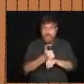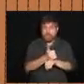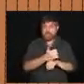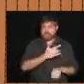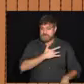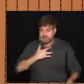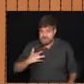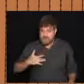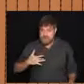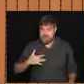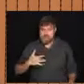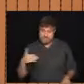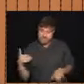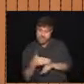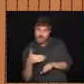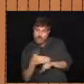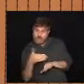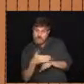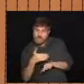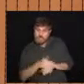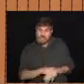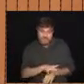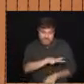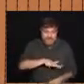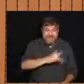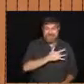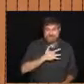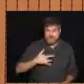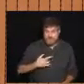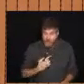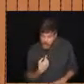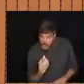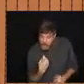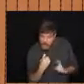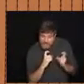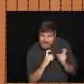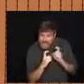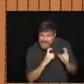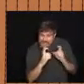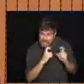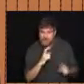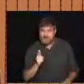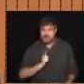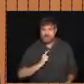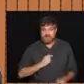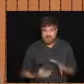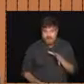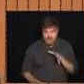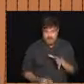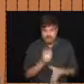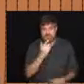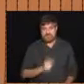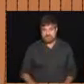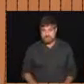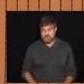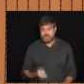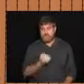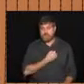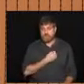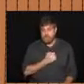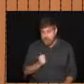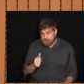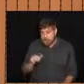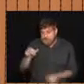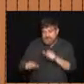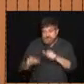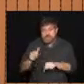saúde ingressando na rede. A única reunião mais coletiva que nós teremos e faremos em menor número serão